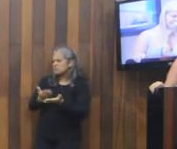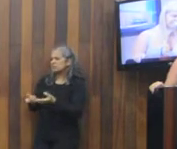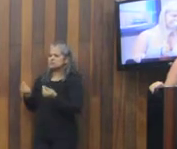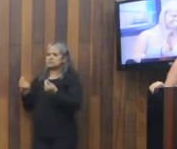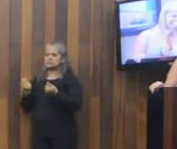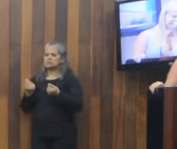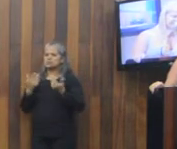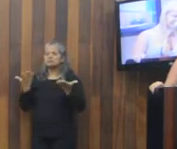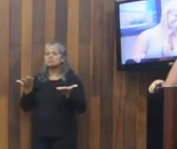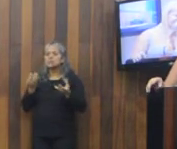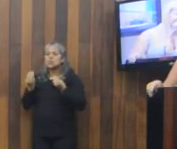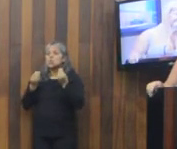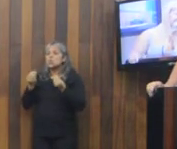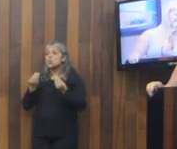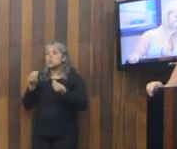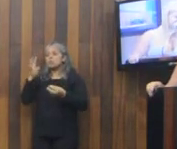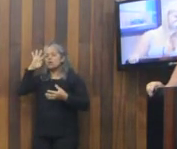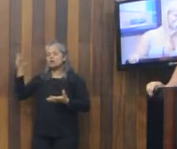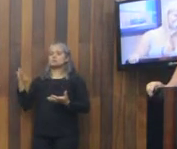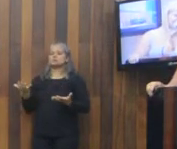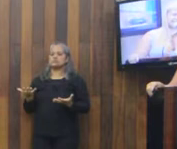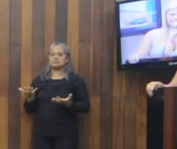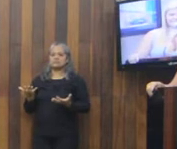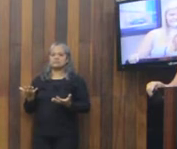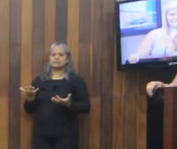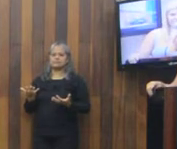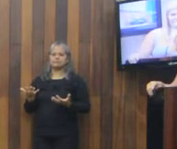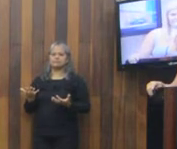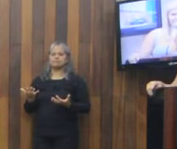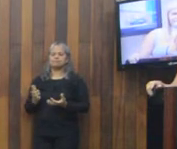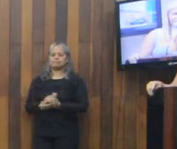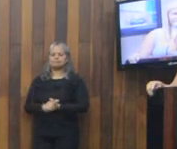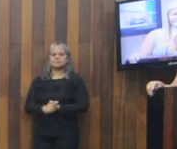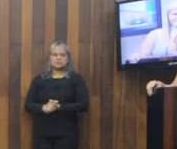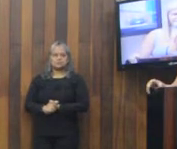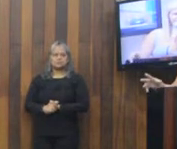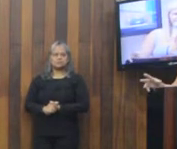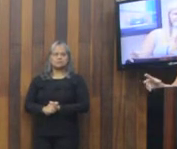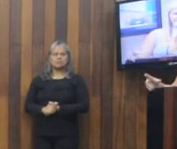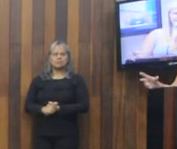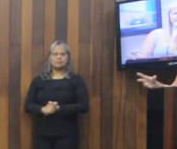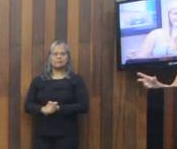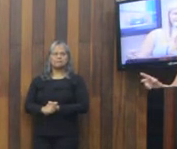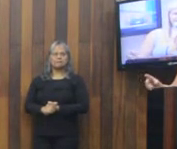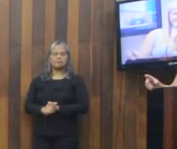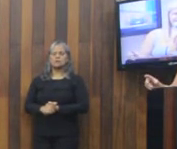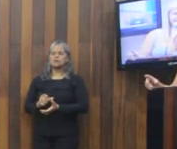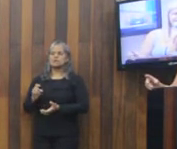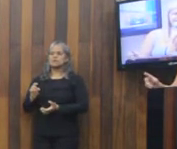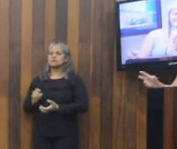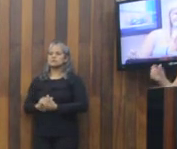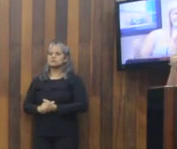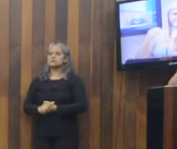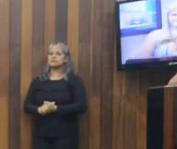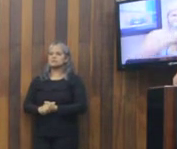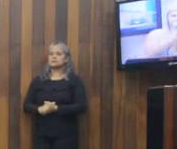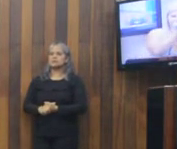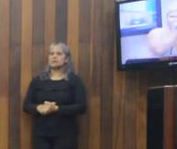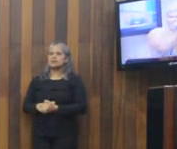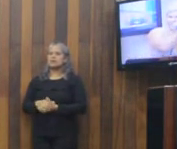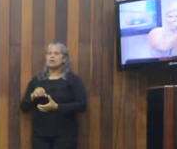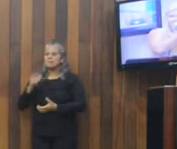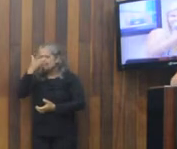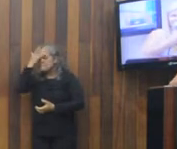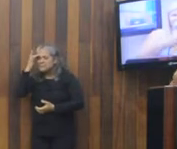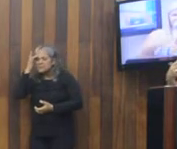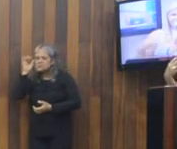e a saída e entrada não está assim só tem a saída de você tentar resolver os seus